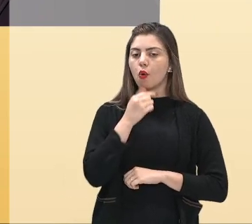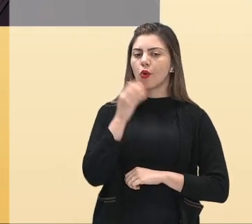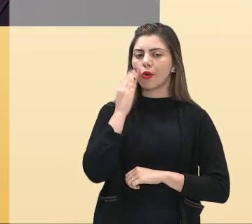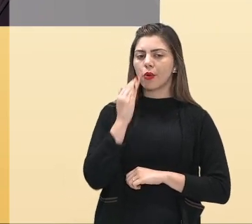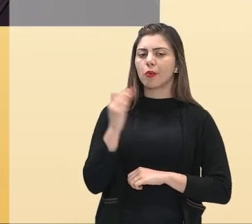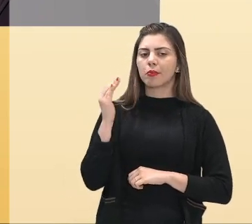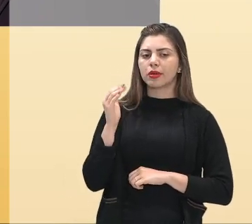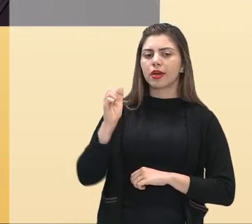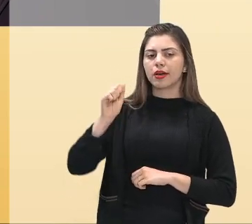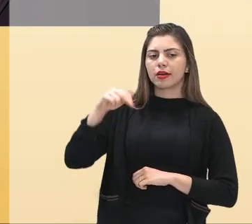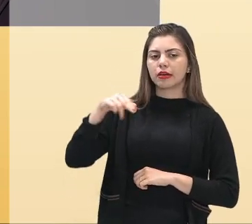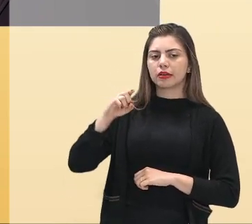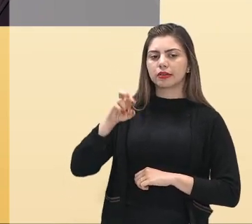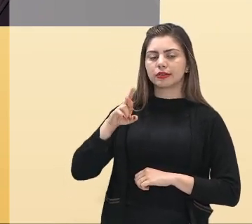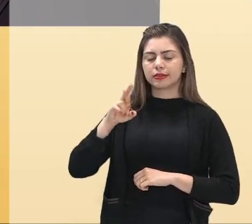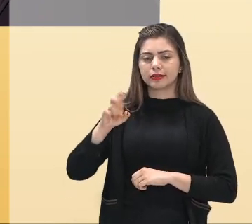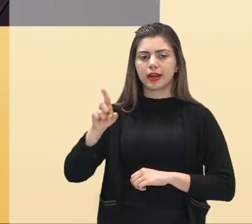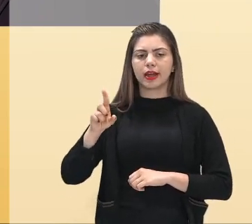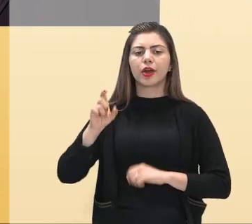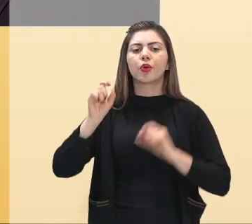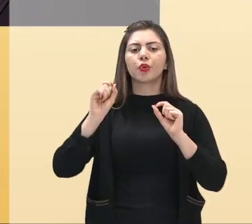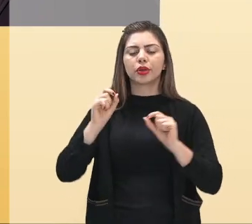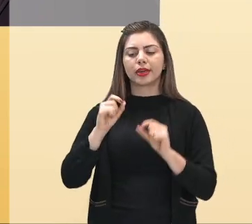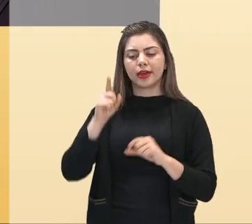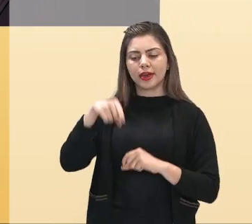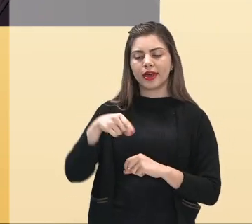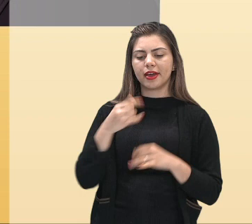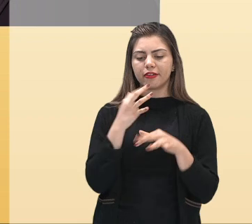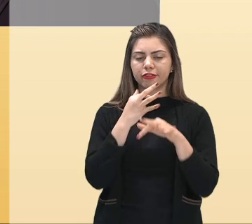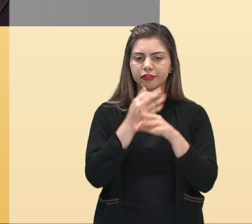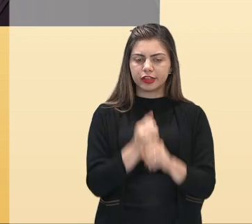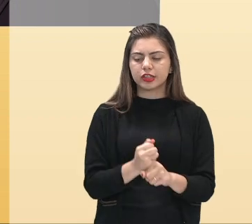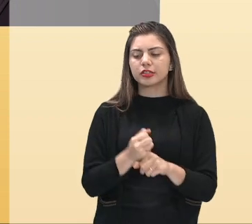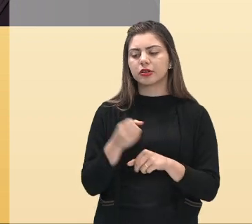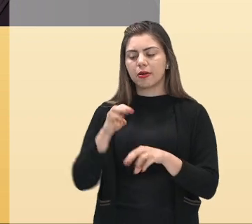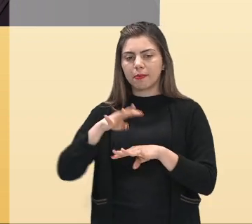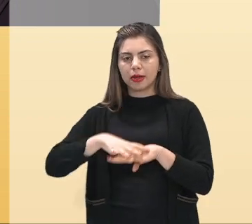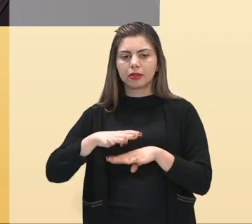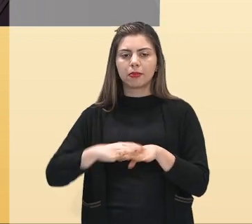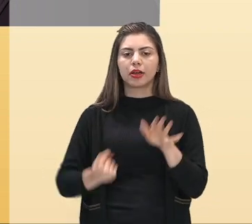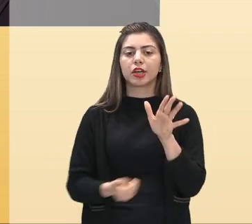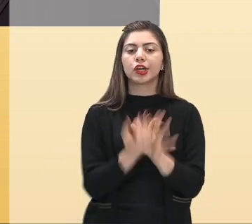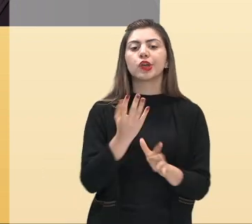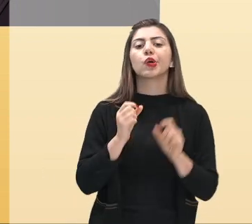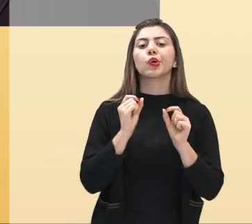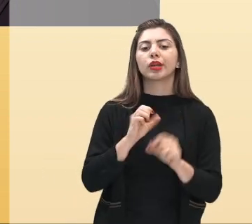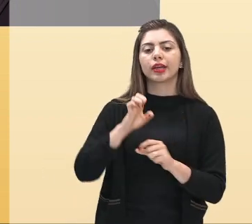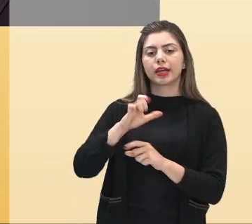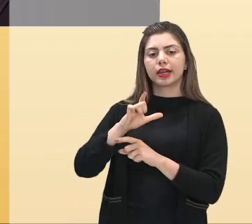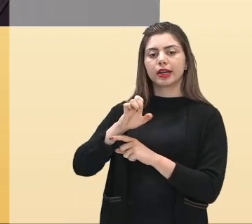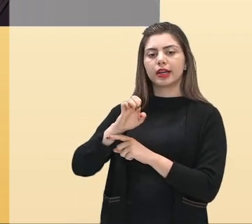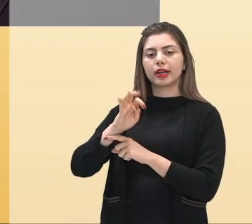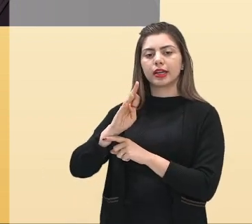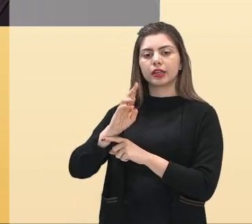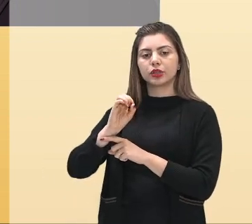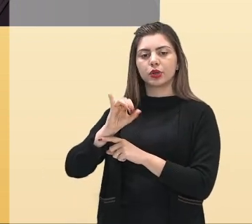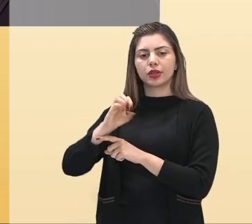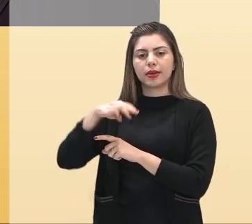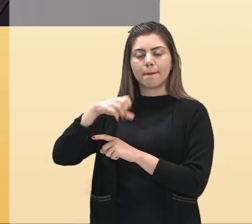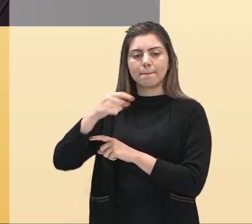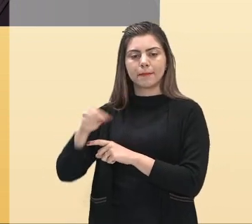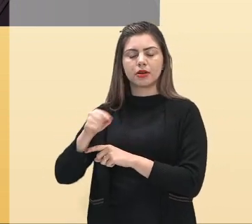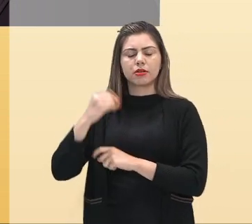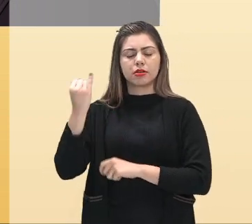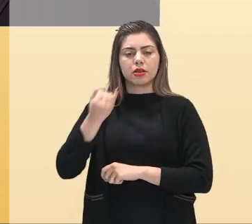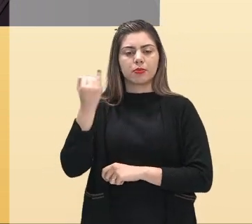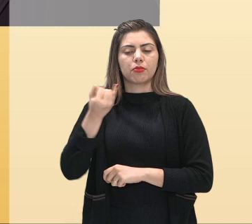francês André-Marie Ampère construiu o primeiro eletroímã. Esse dispositivo foi fundamental para a